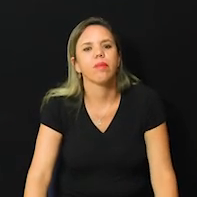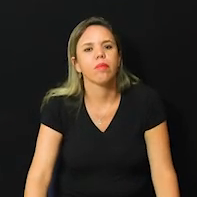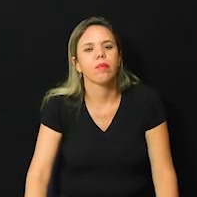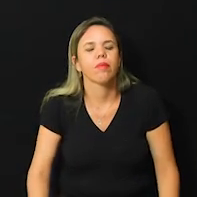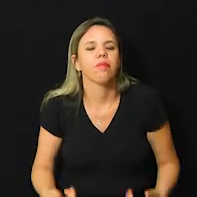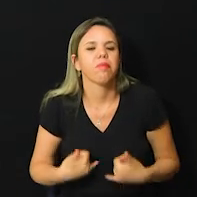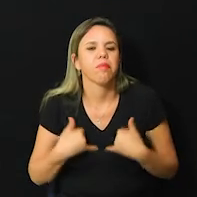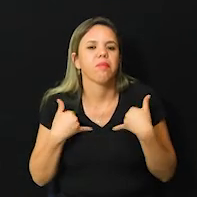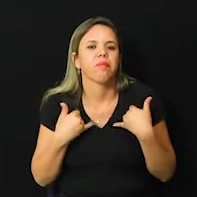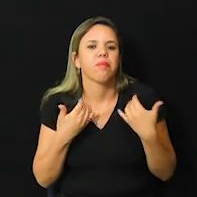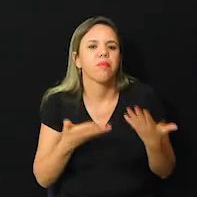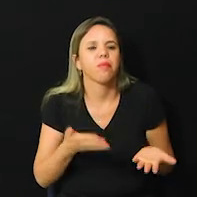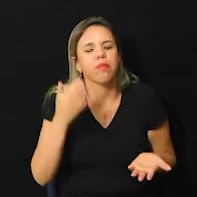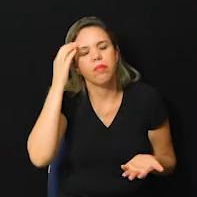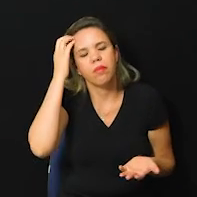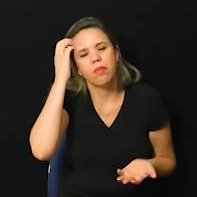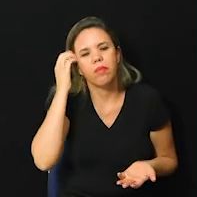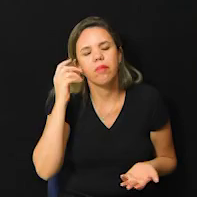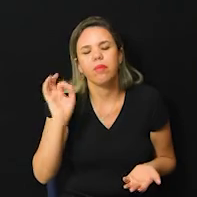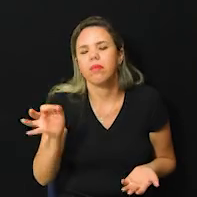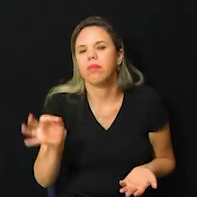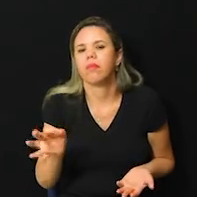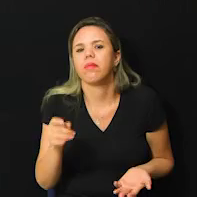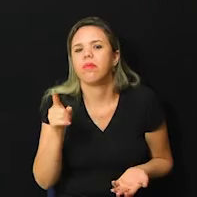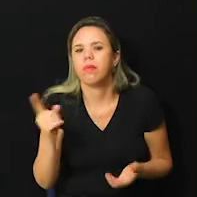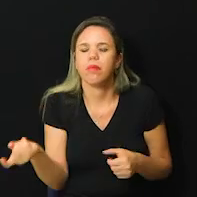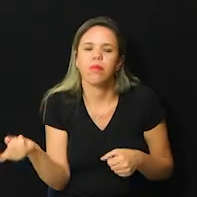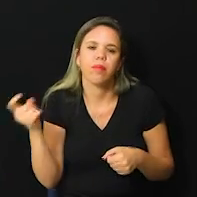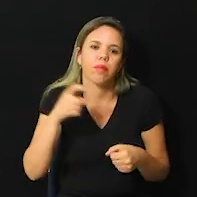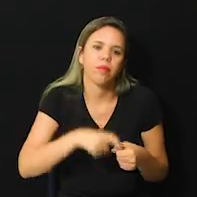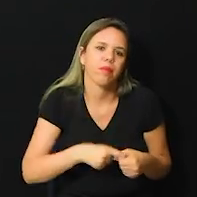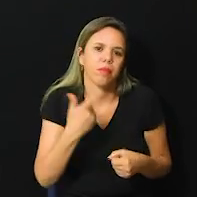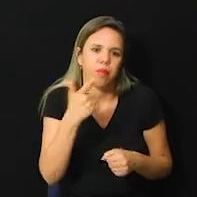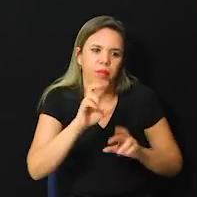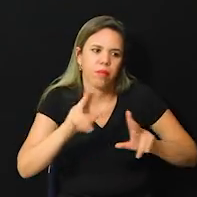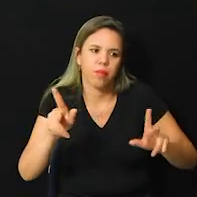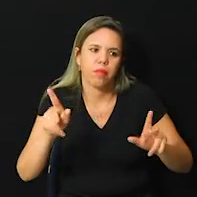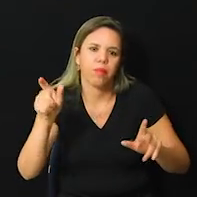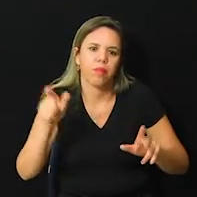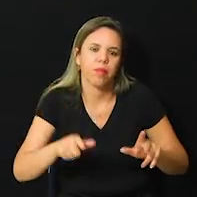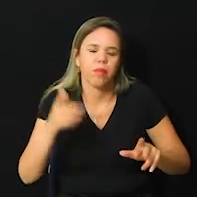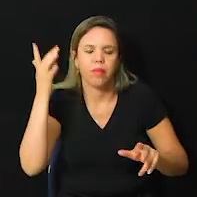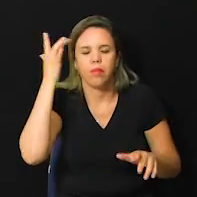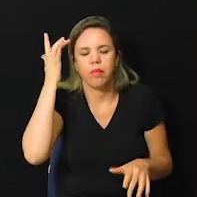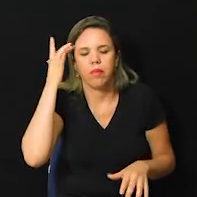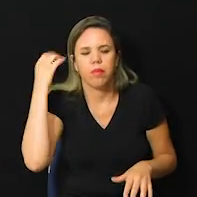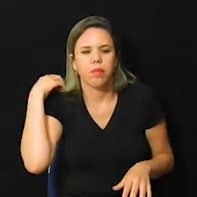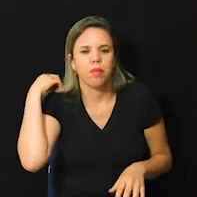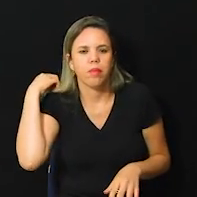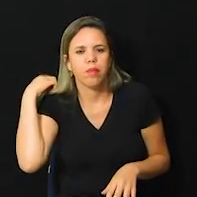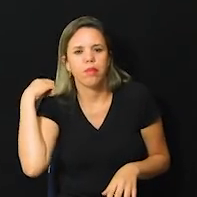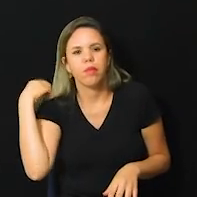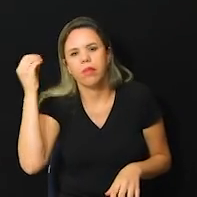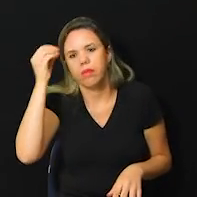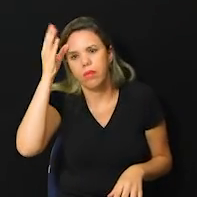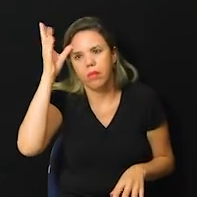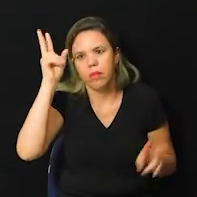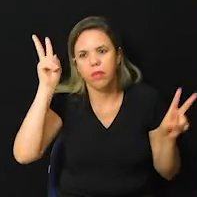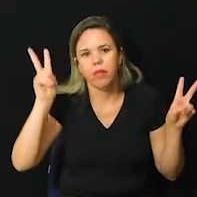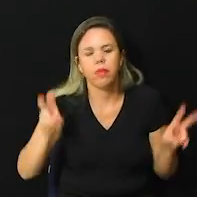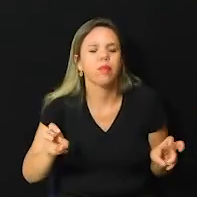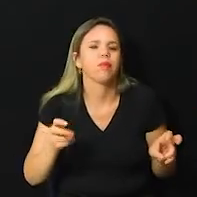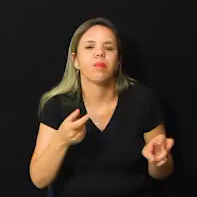mas ele tá muito orgulhoso de mim amor Oi gente você vai voltar uma outra pessoa né não só